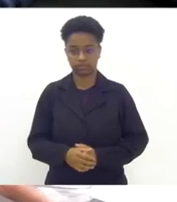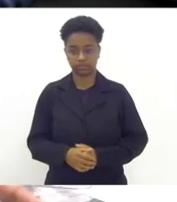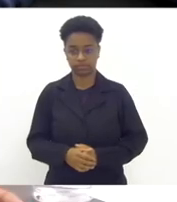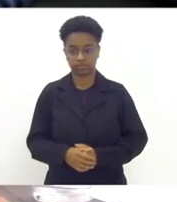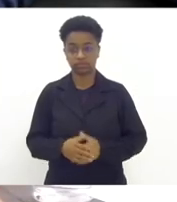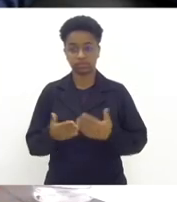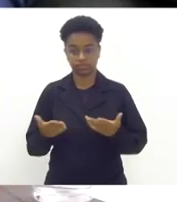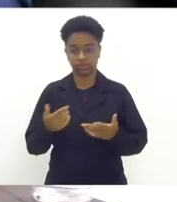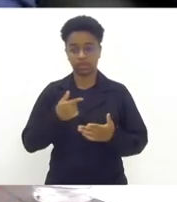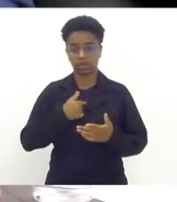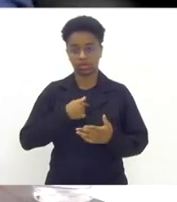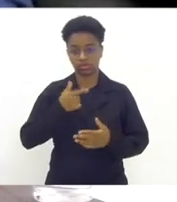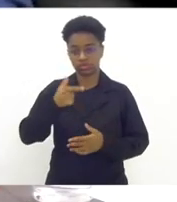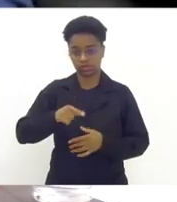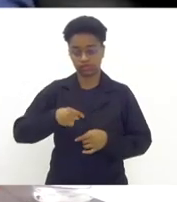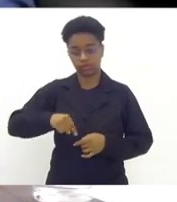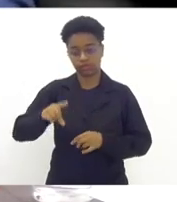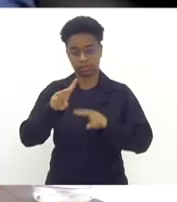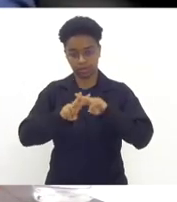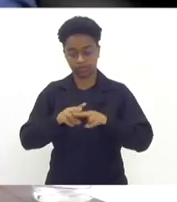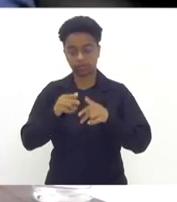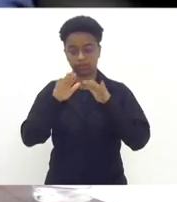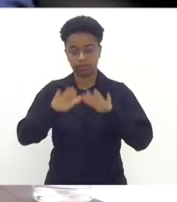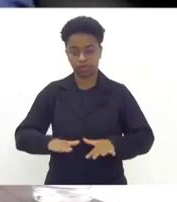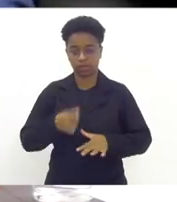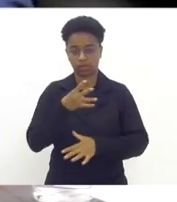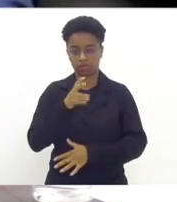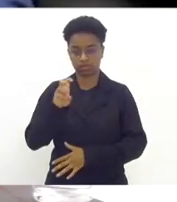Dali eu saí preso novamente, fiquei mais 45 dias.